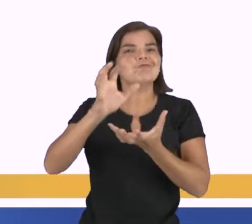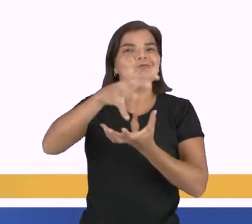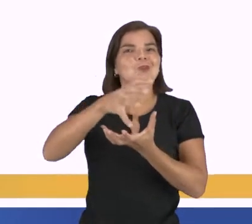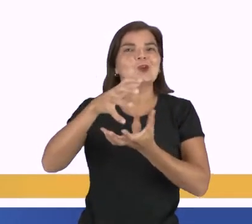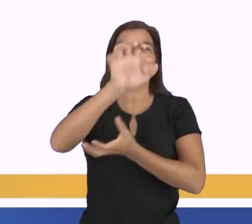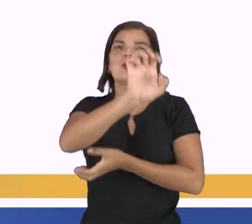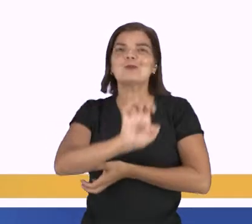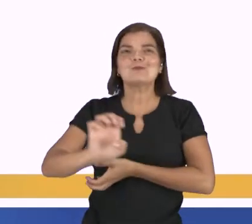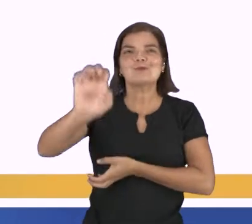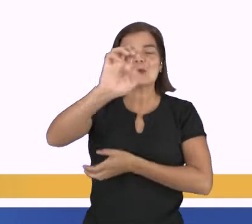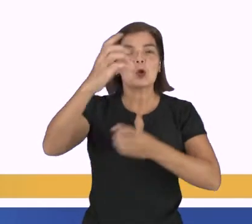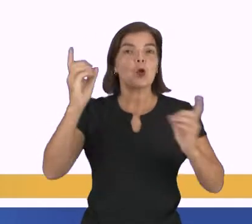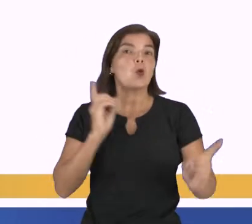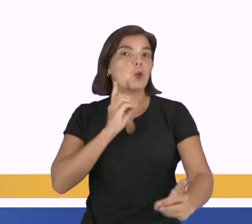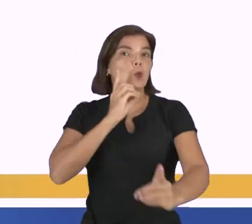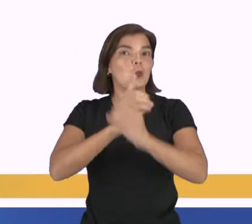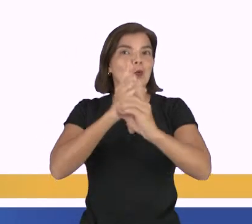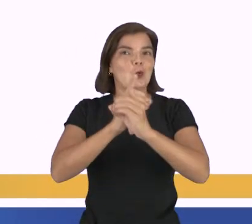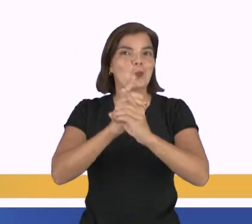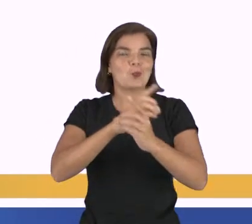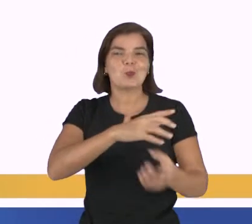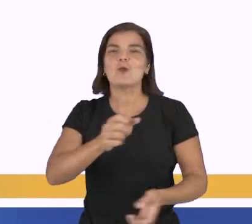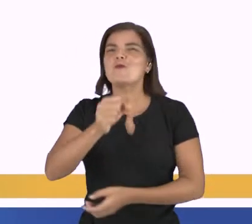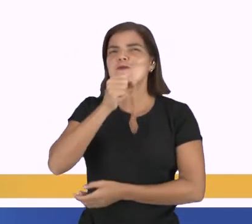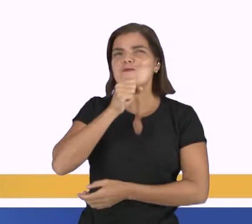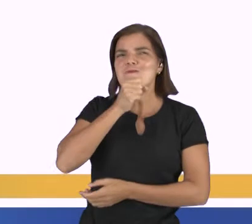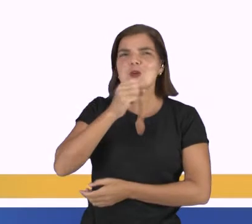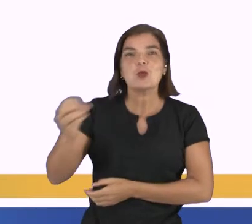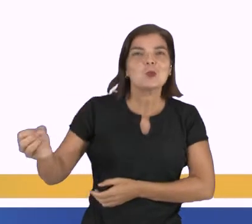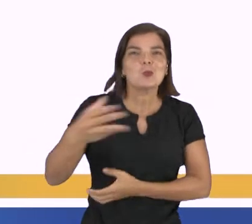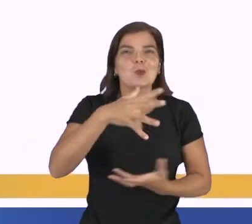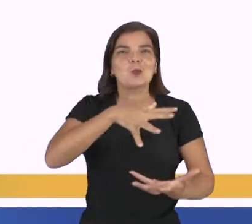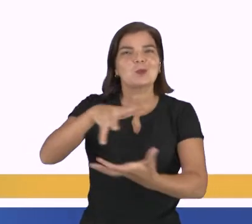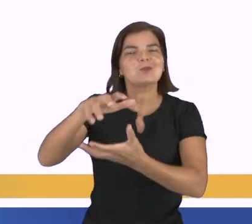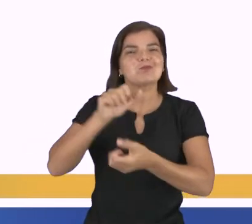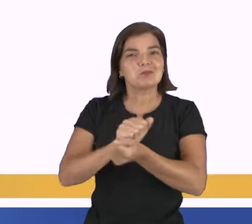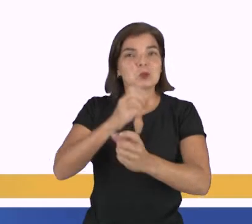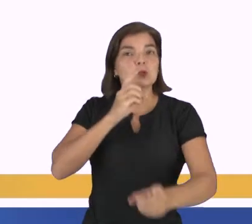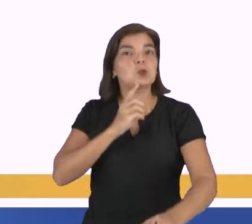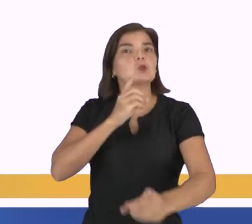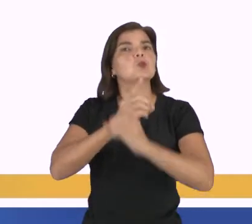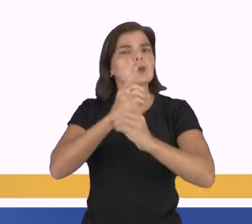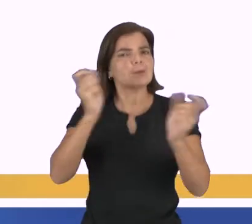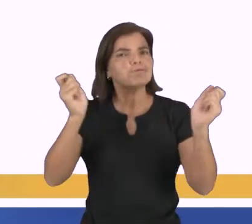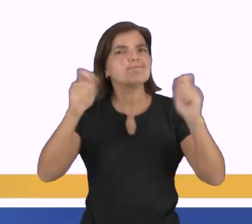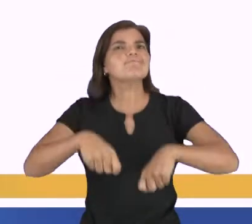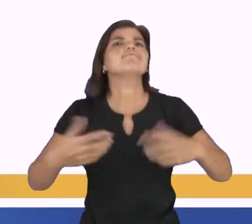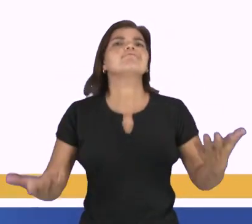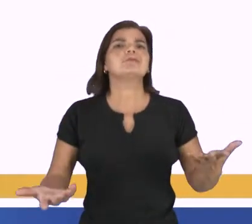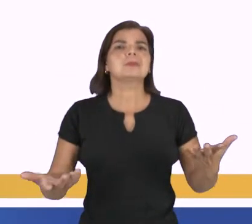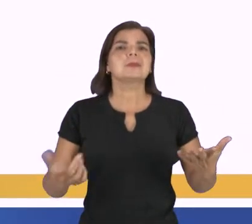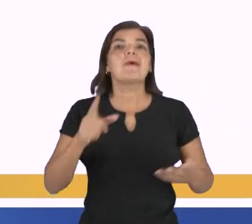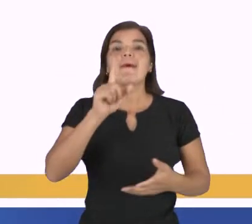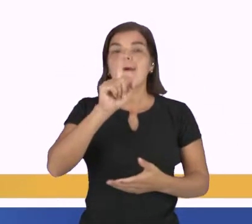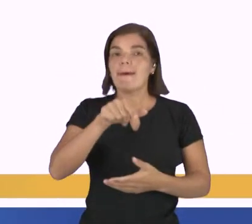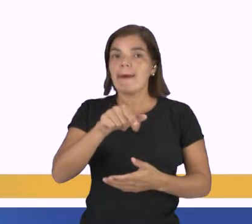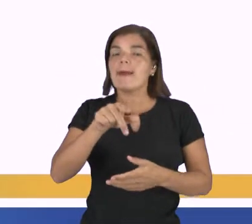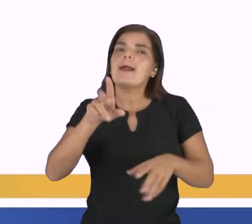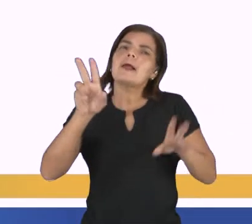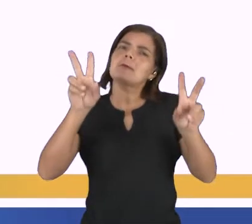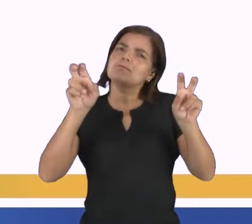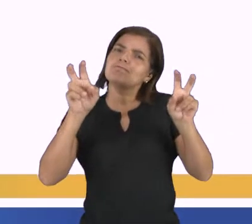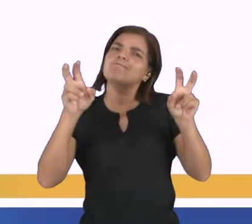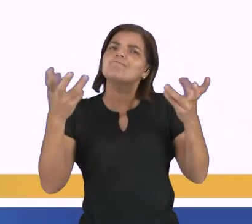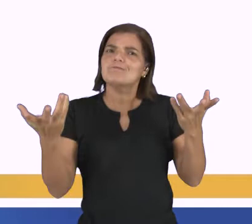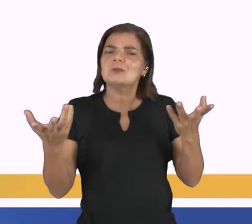que o encontro entre o velho e o novo mundo, que a descoberta de Colombo tornou possível, é de um tipo